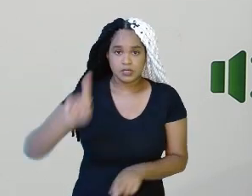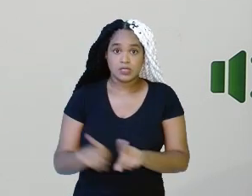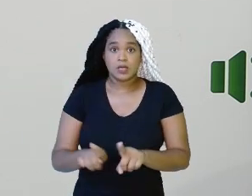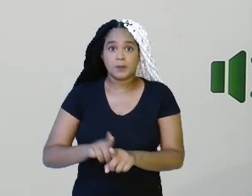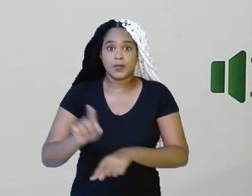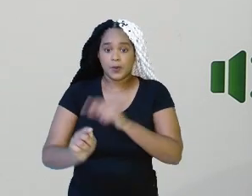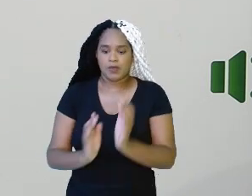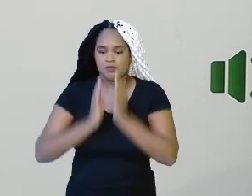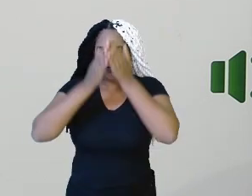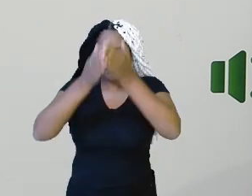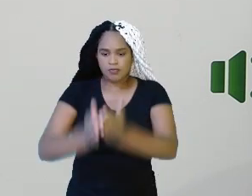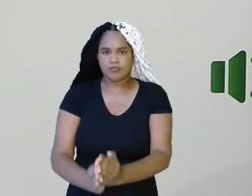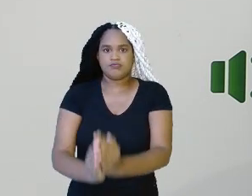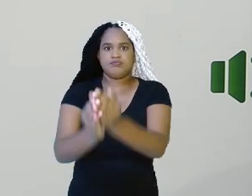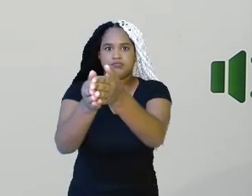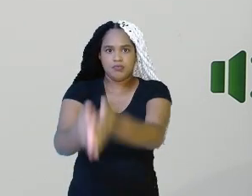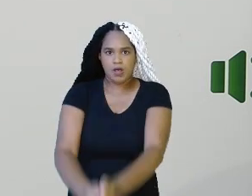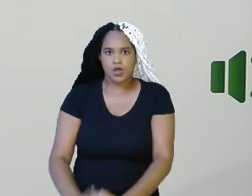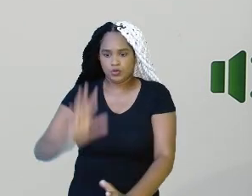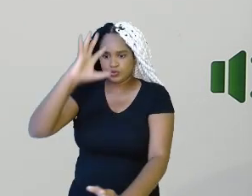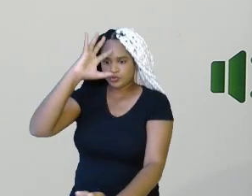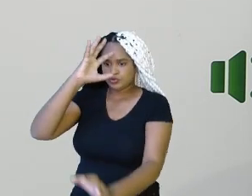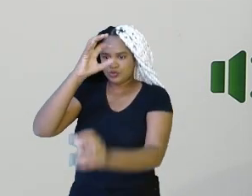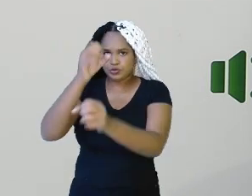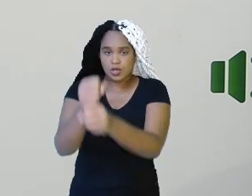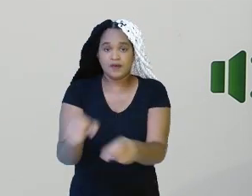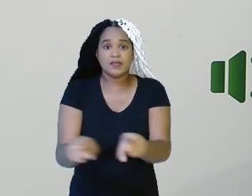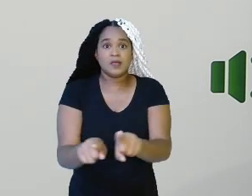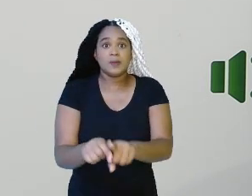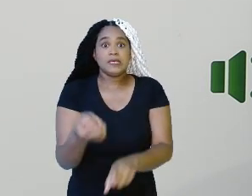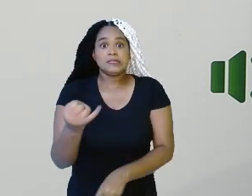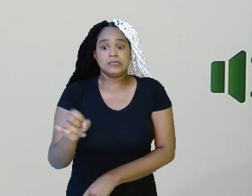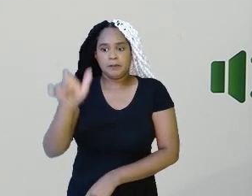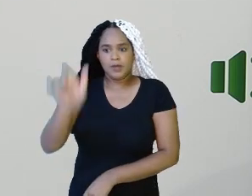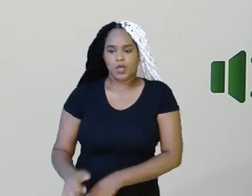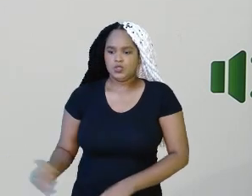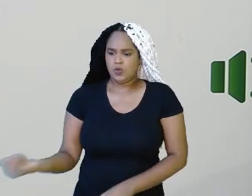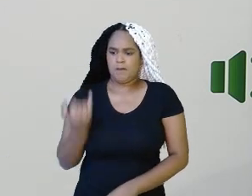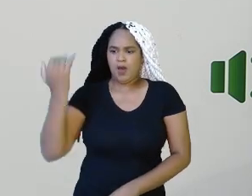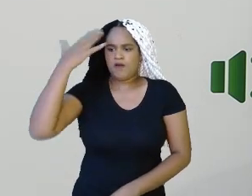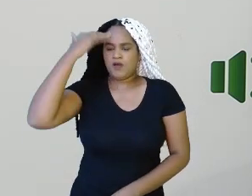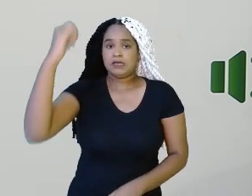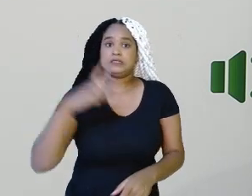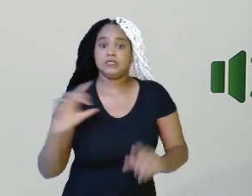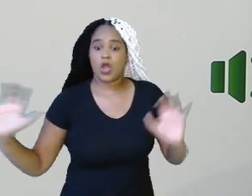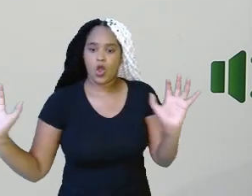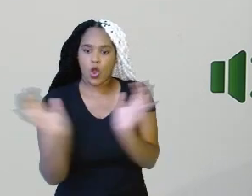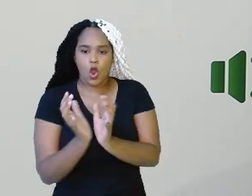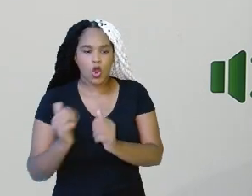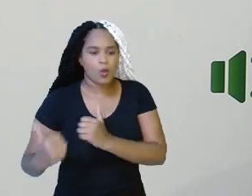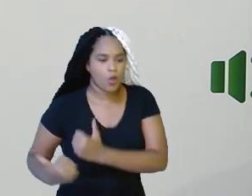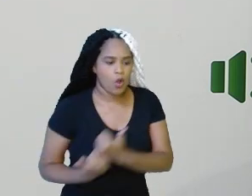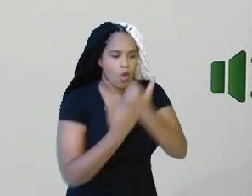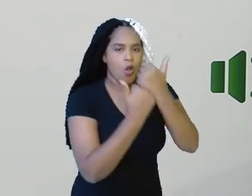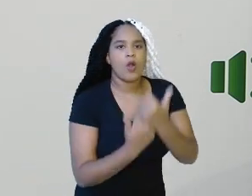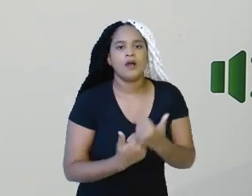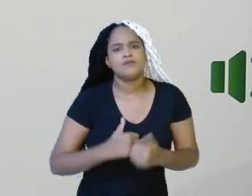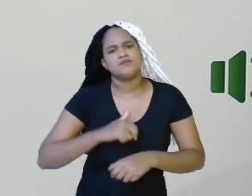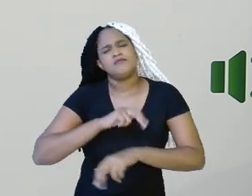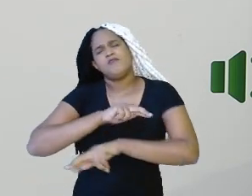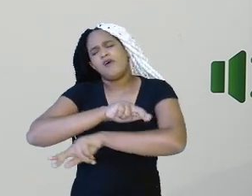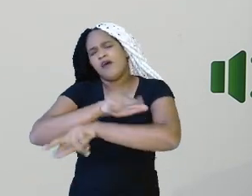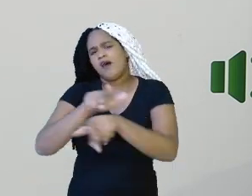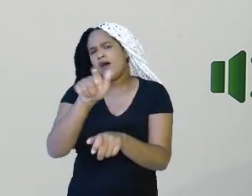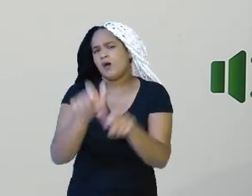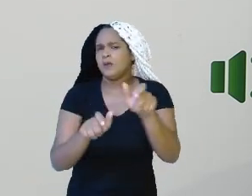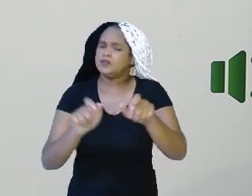era um navegante importante, então também tinha a comitiva que acompanhava ele, os assessores. Então era muita gente.